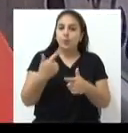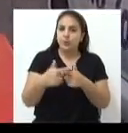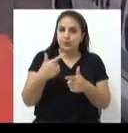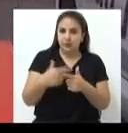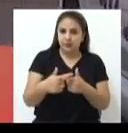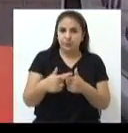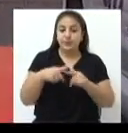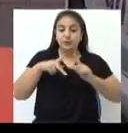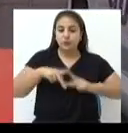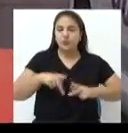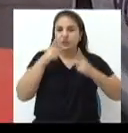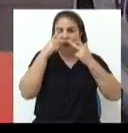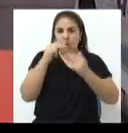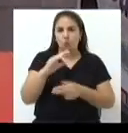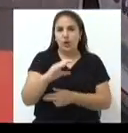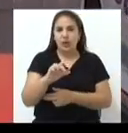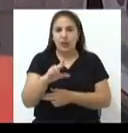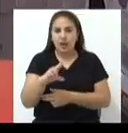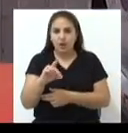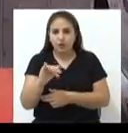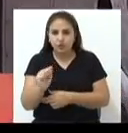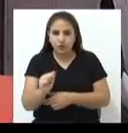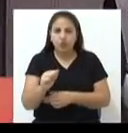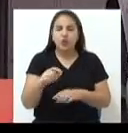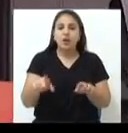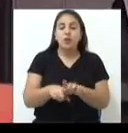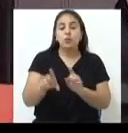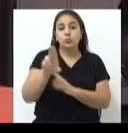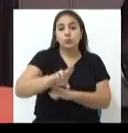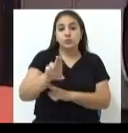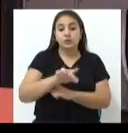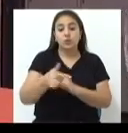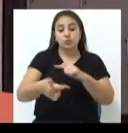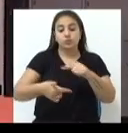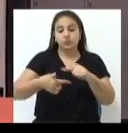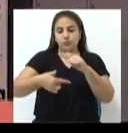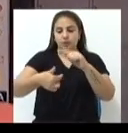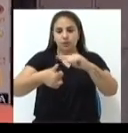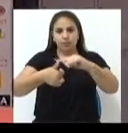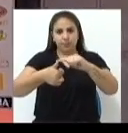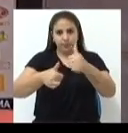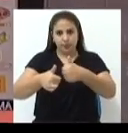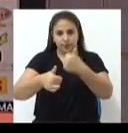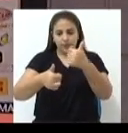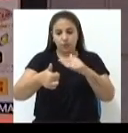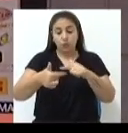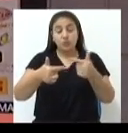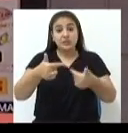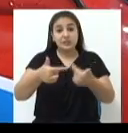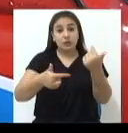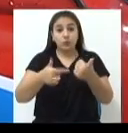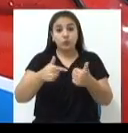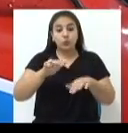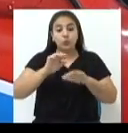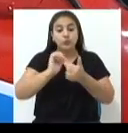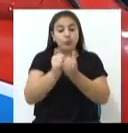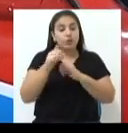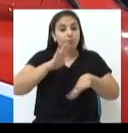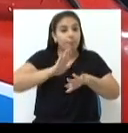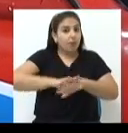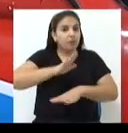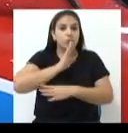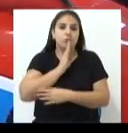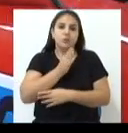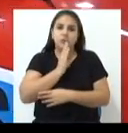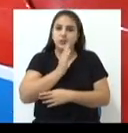o automobilismo ocupa hoje o segundo lugar entre os esportes mais populares do mundo. No Brasil, o